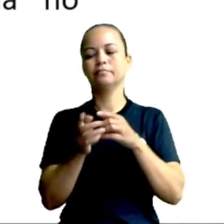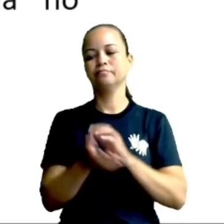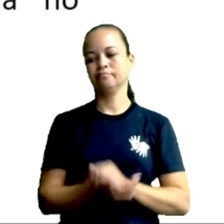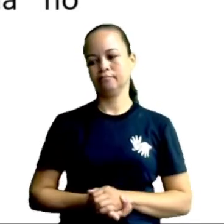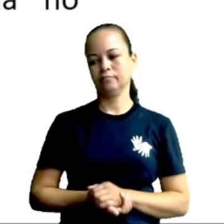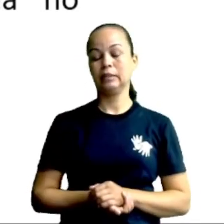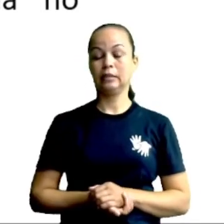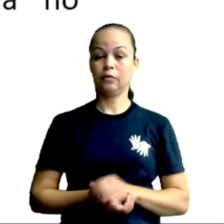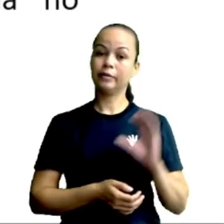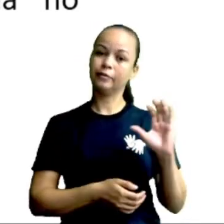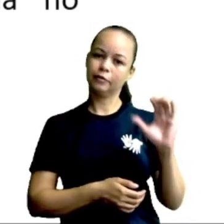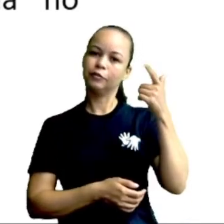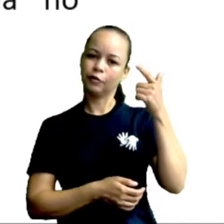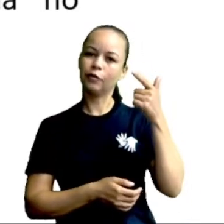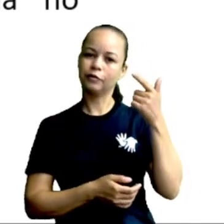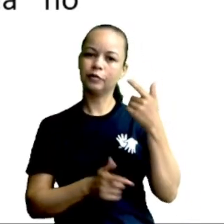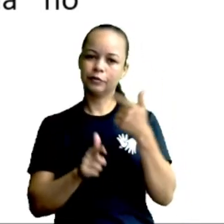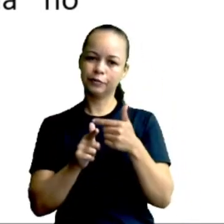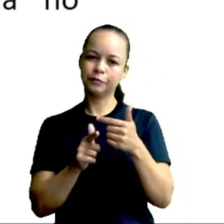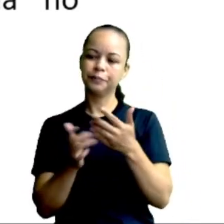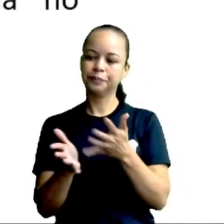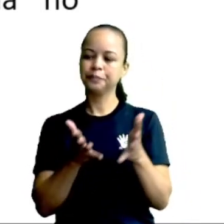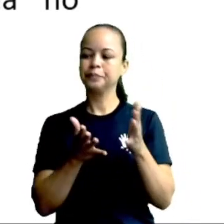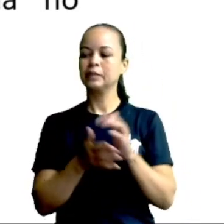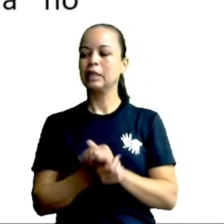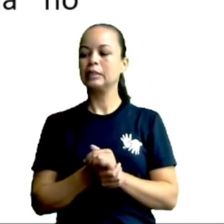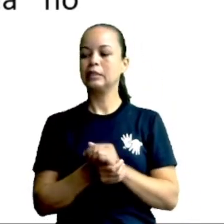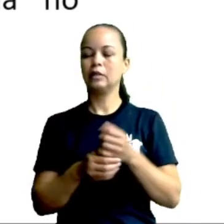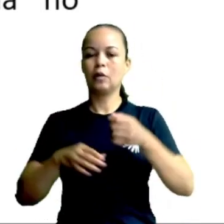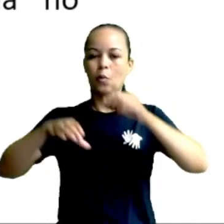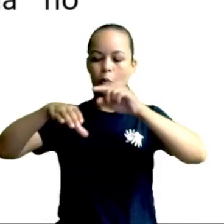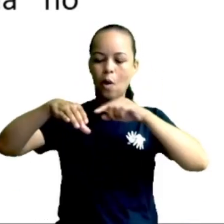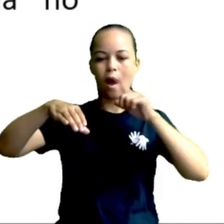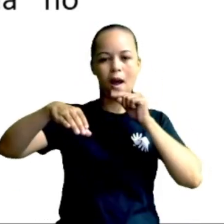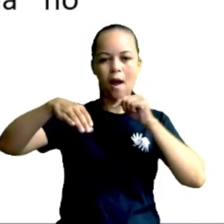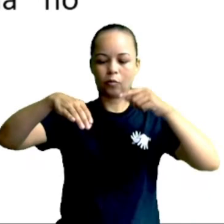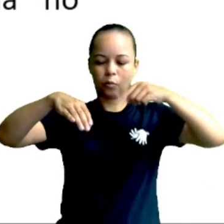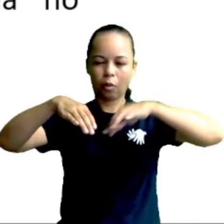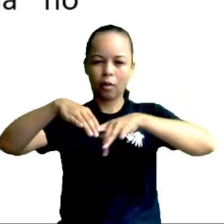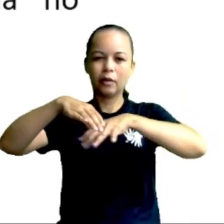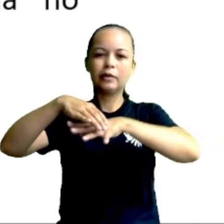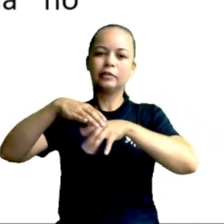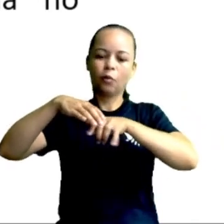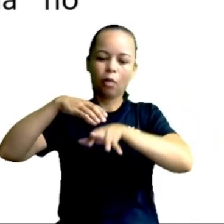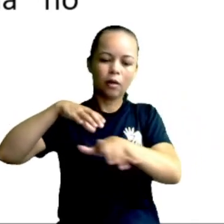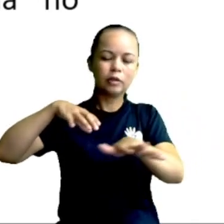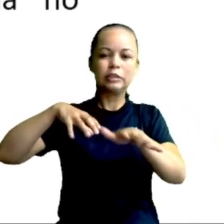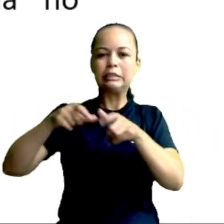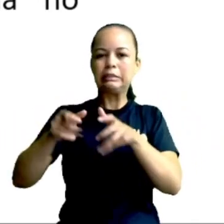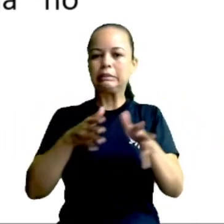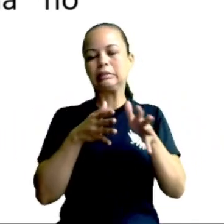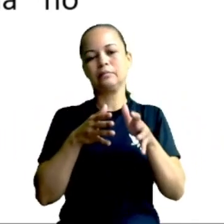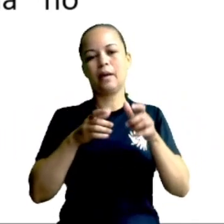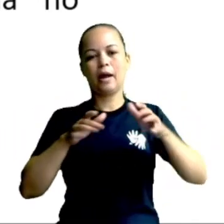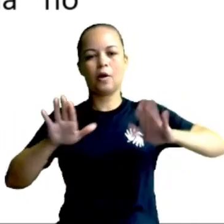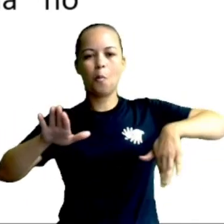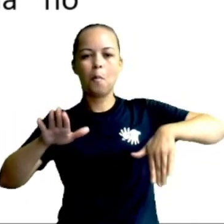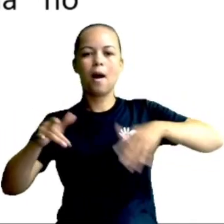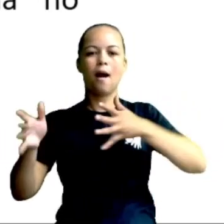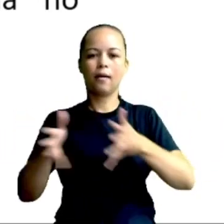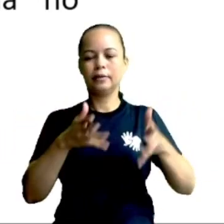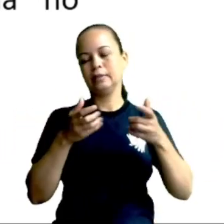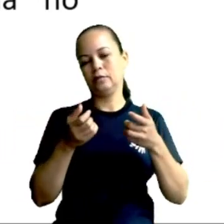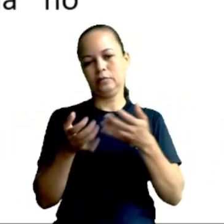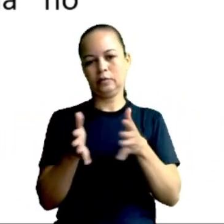essas são as 10 soluções, né? A questão do tratamento do esgoto que escoa para o mar, a conscientização da população em relação ao